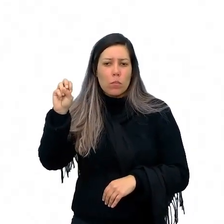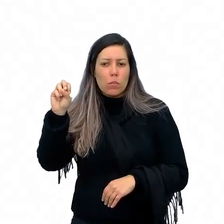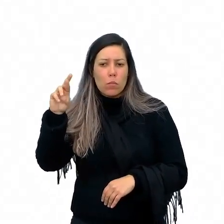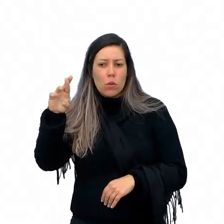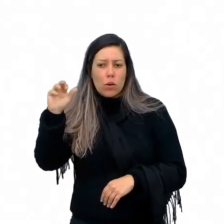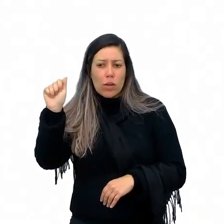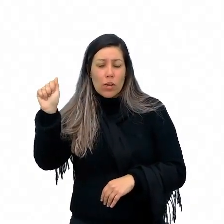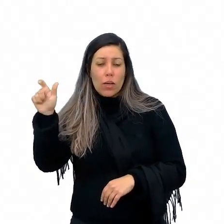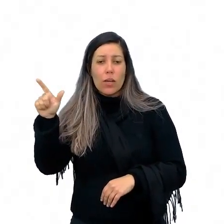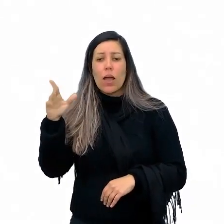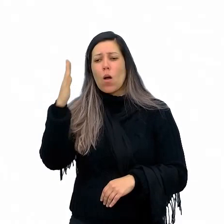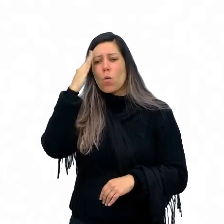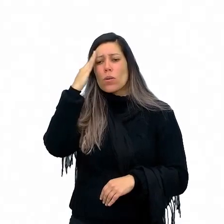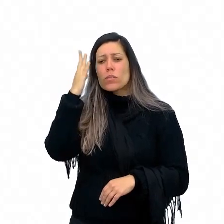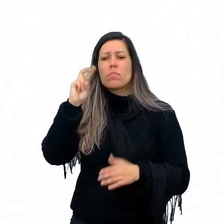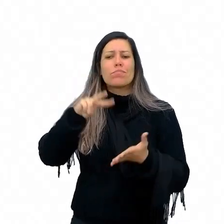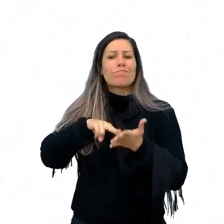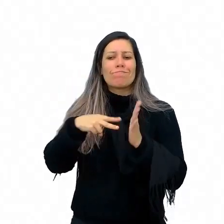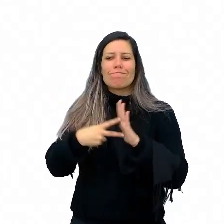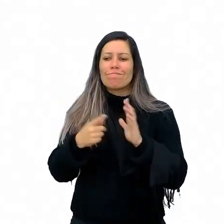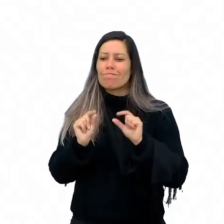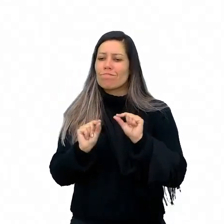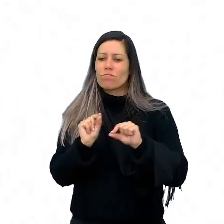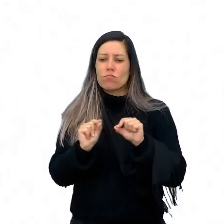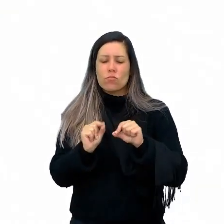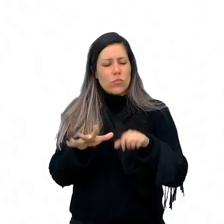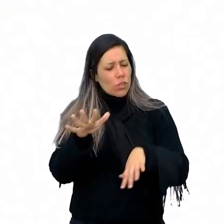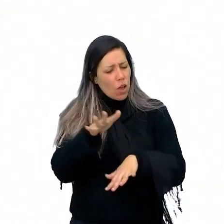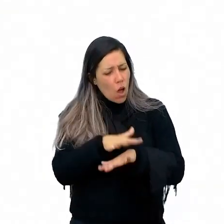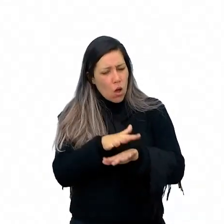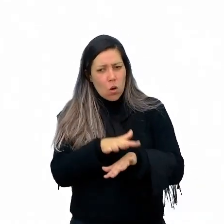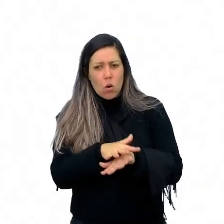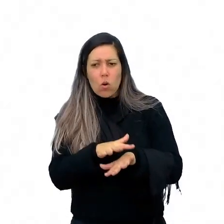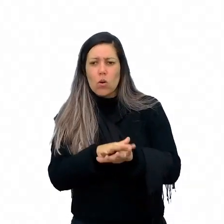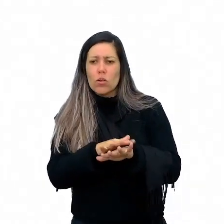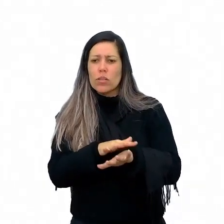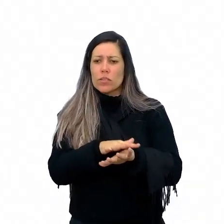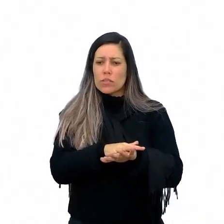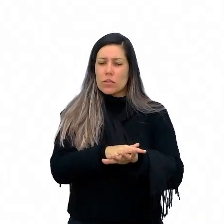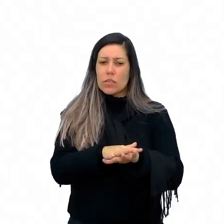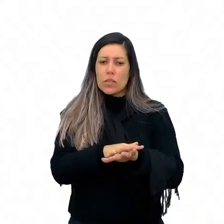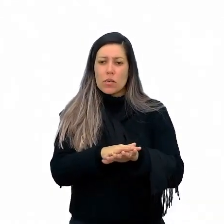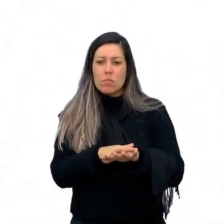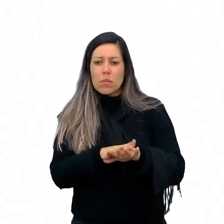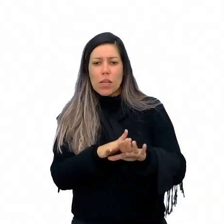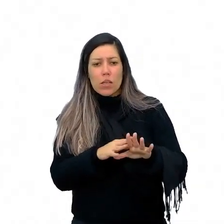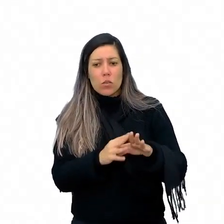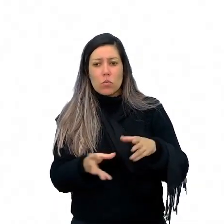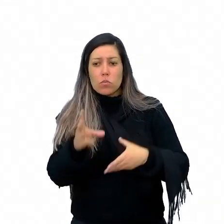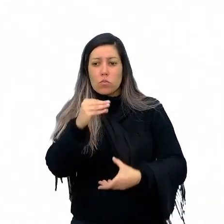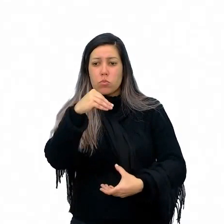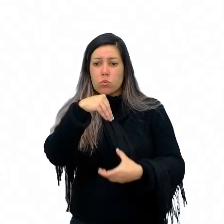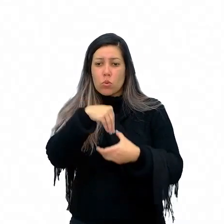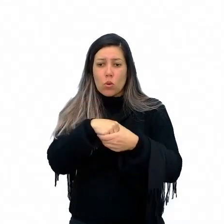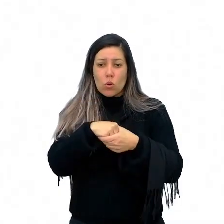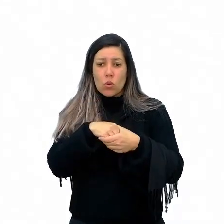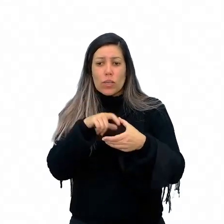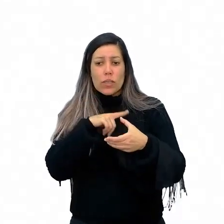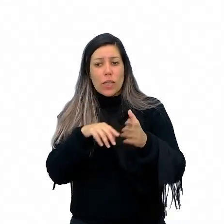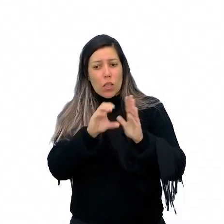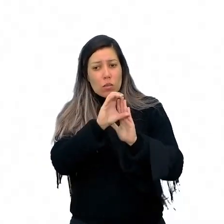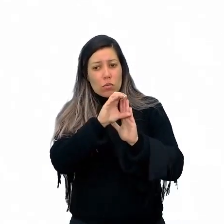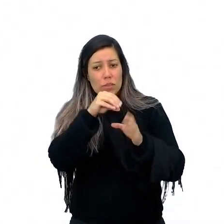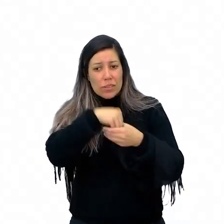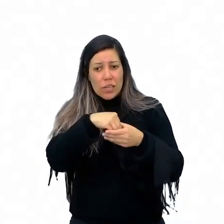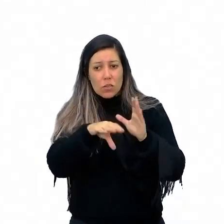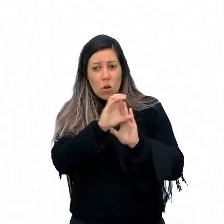né? É o conhecimento matemático de temas e conceitos geralmente abordados no currículo escolar, né? Que não é um